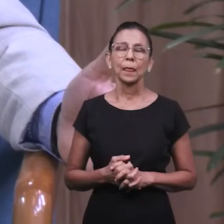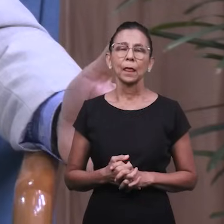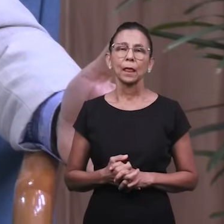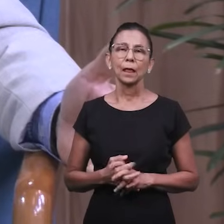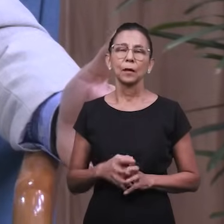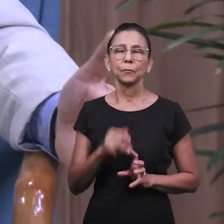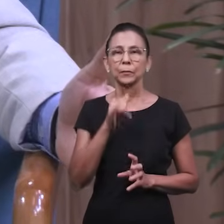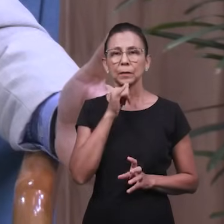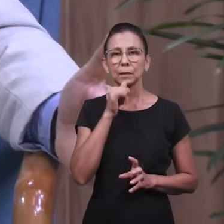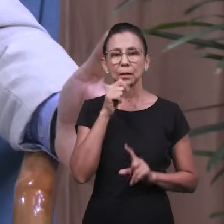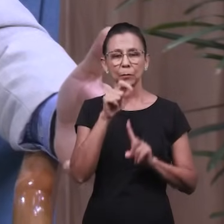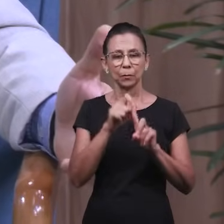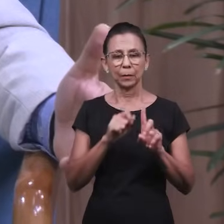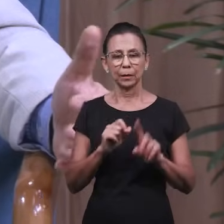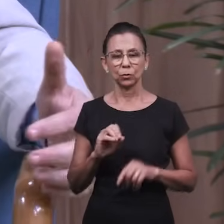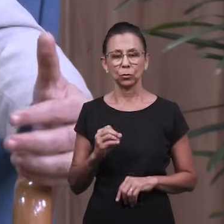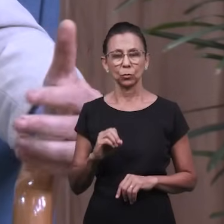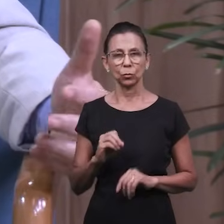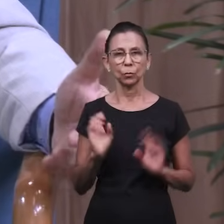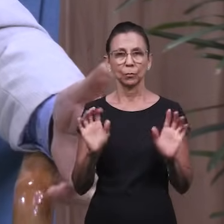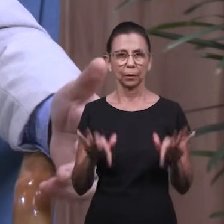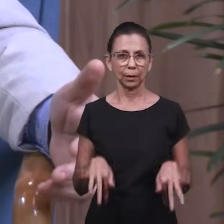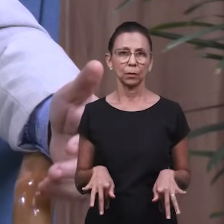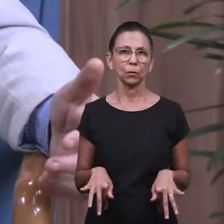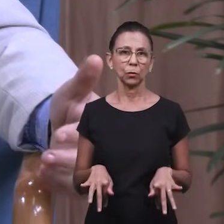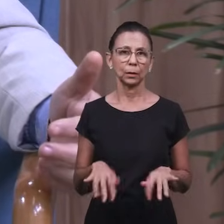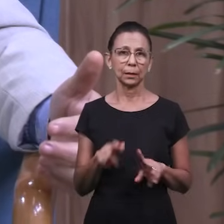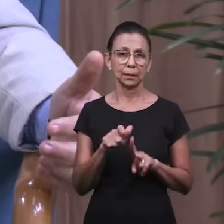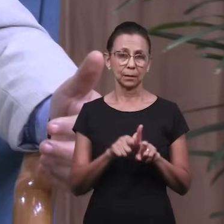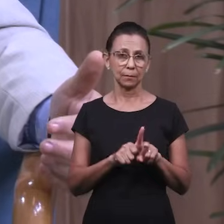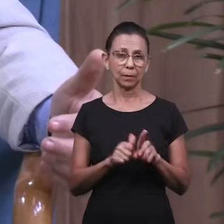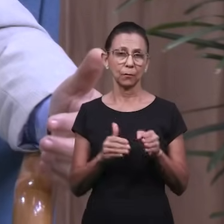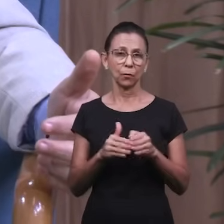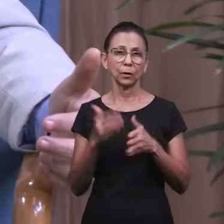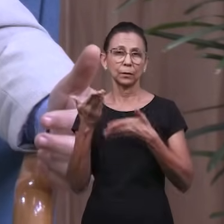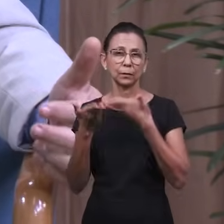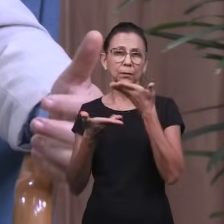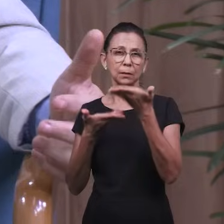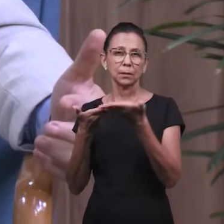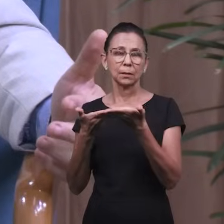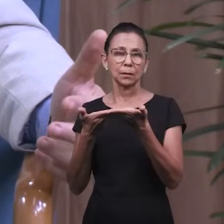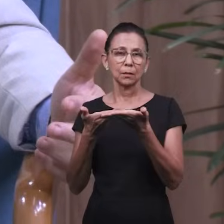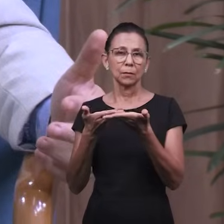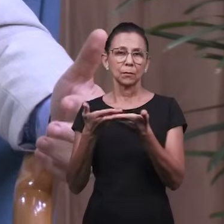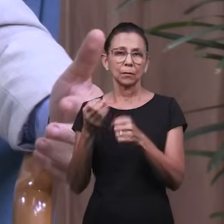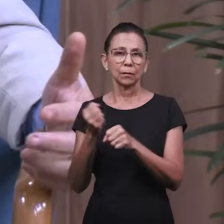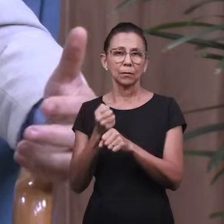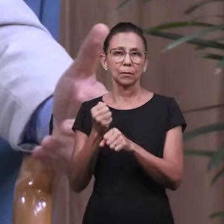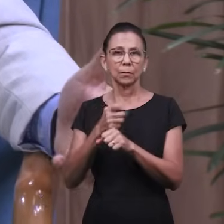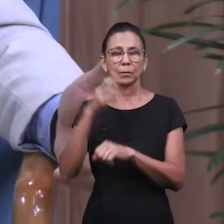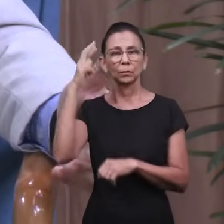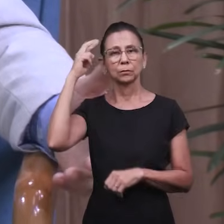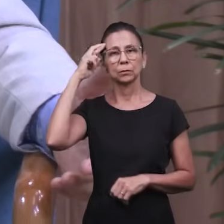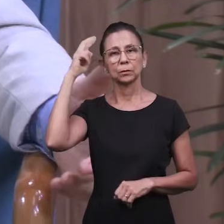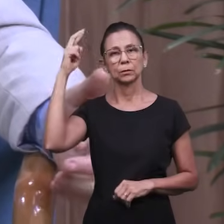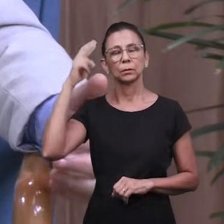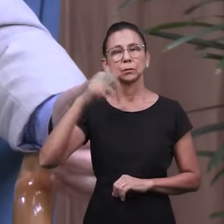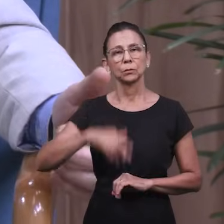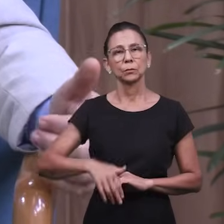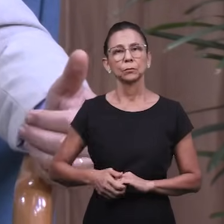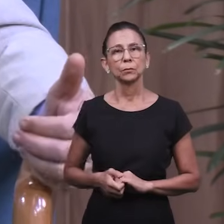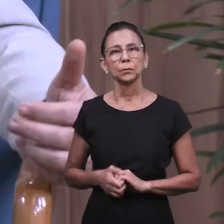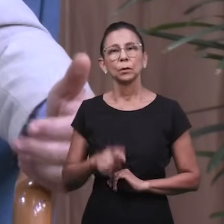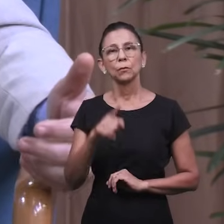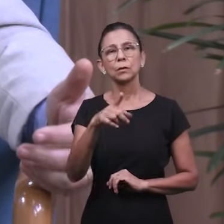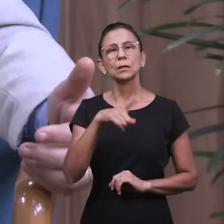Encerramos agora o mês de outubro, que é o mês da dedicação. Qual a dedicação? Que frutos do Espírito, qual o fruto do Espírito